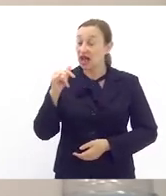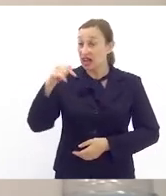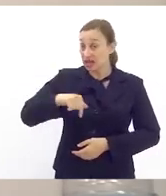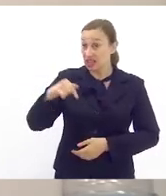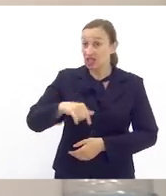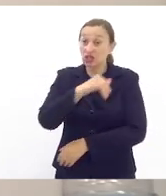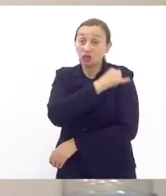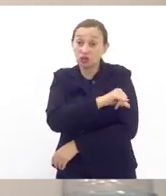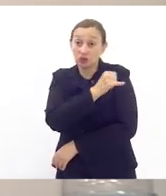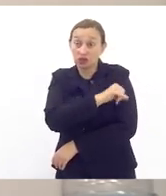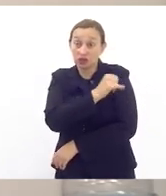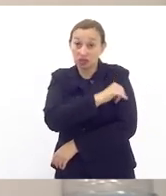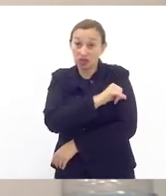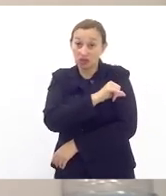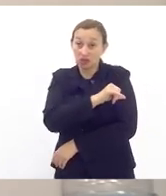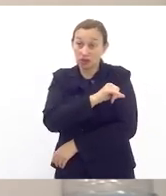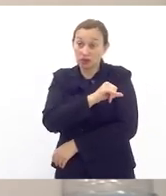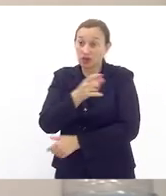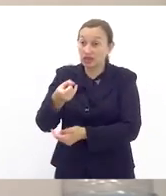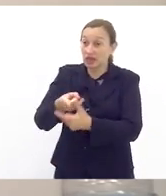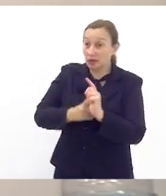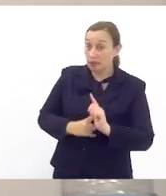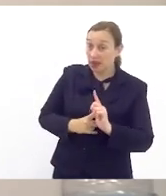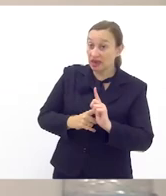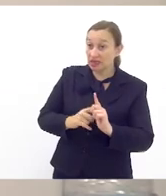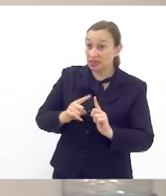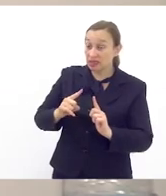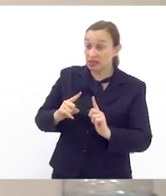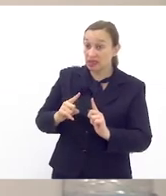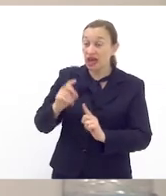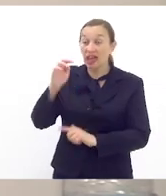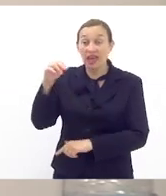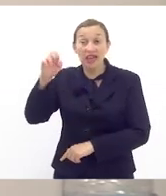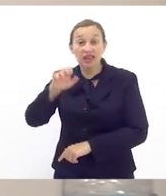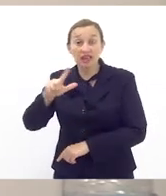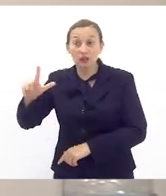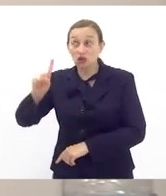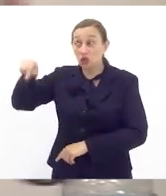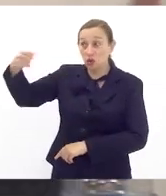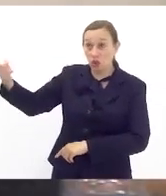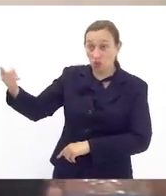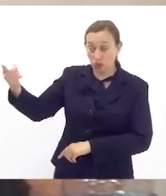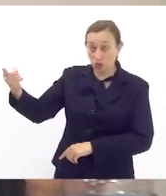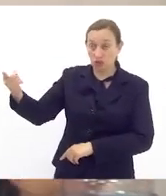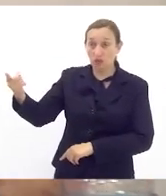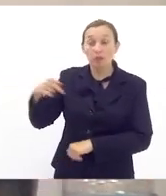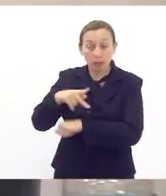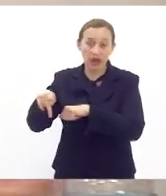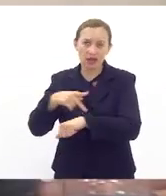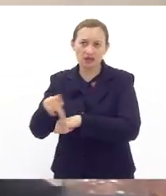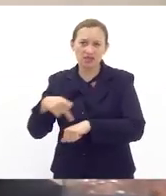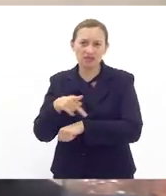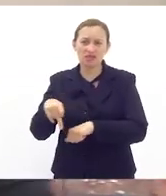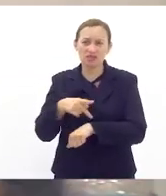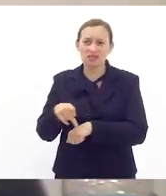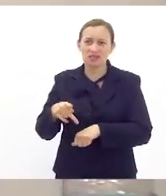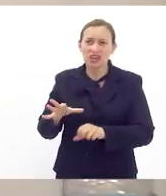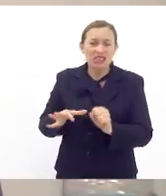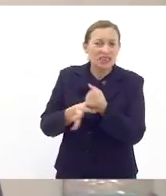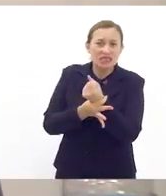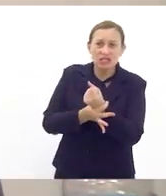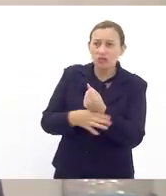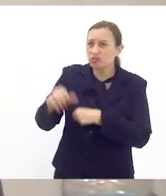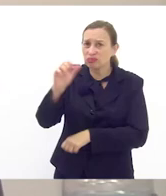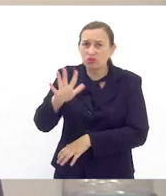subsidiária da nº italiana isso é um é uma ofensa a nossa segurança nacional porque